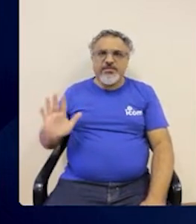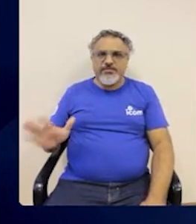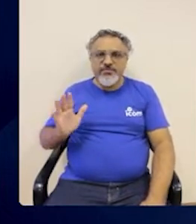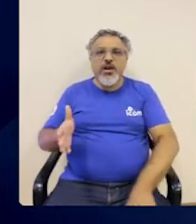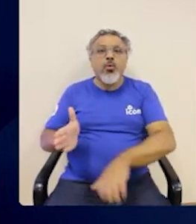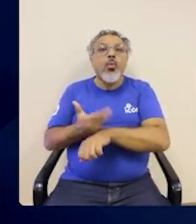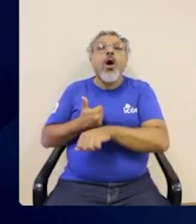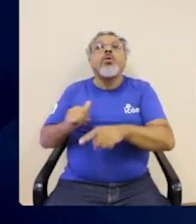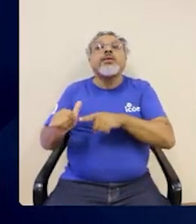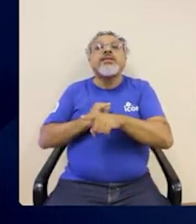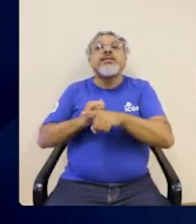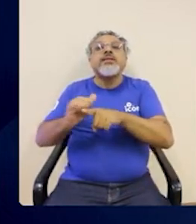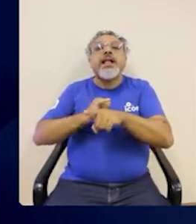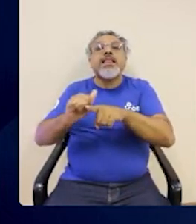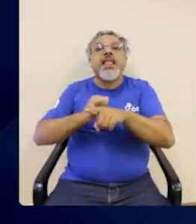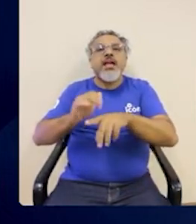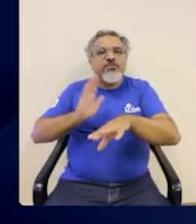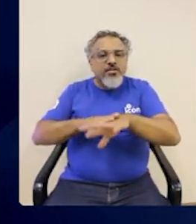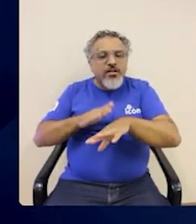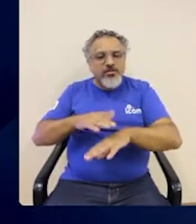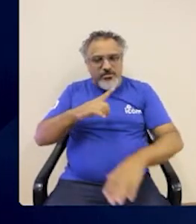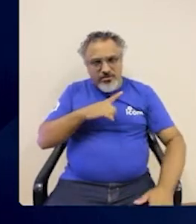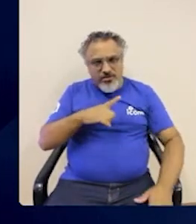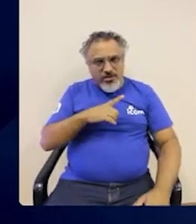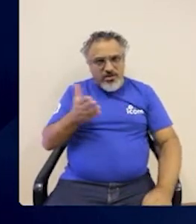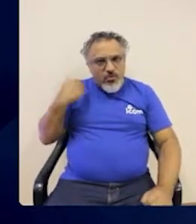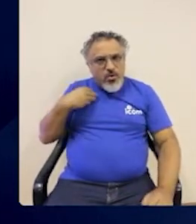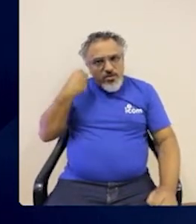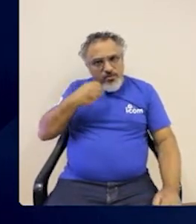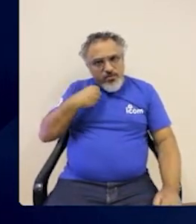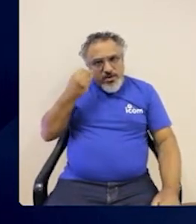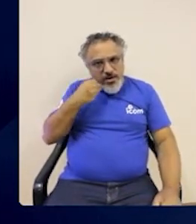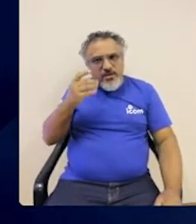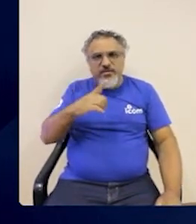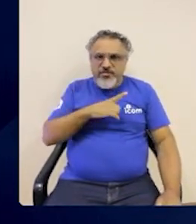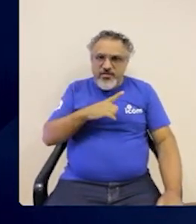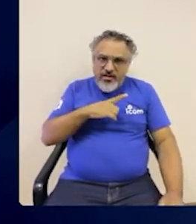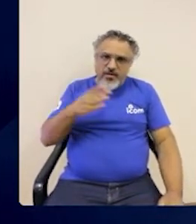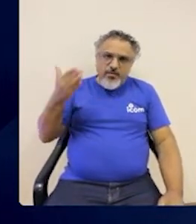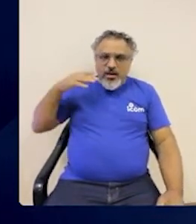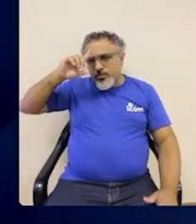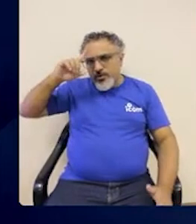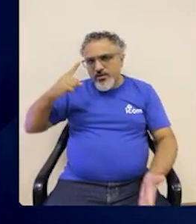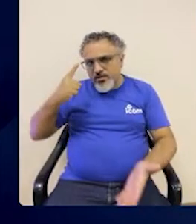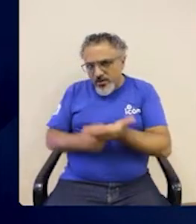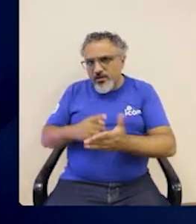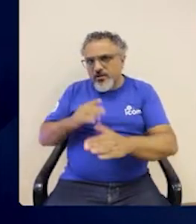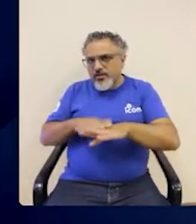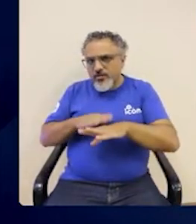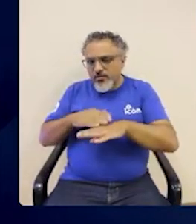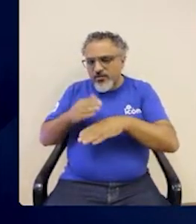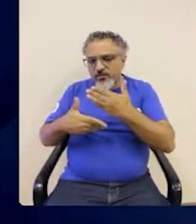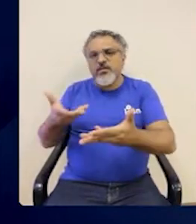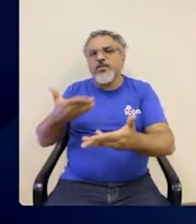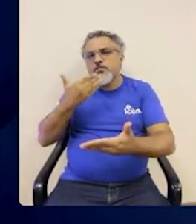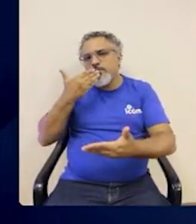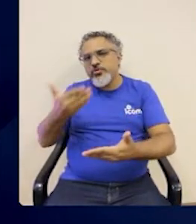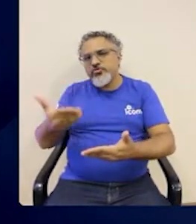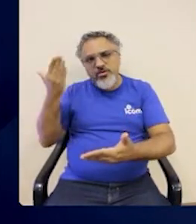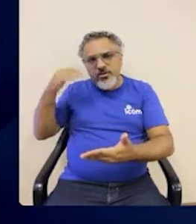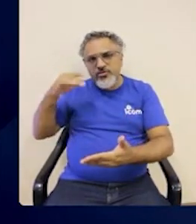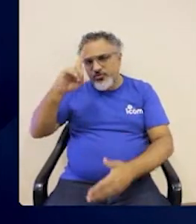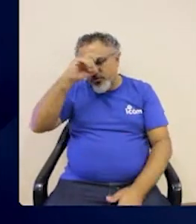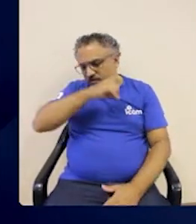quais estratégias e ferramentas a gente tem, quais experiências a gente tem para tomar decisão do que a gente vai fazer frente a essa demanda que a gente